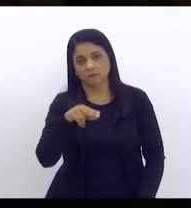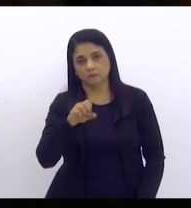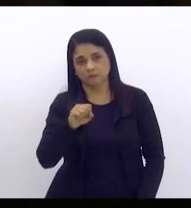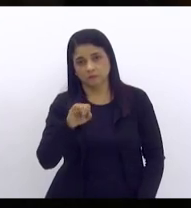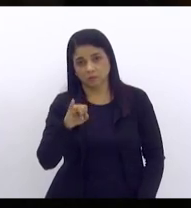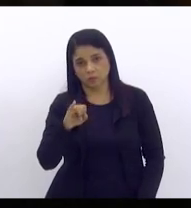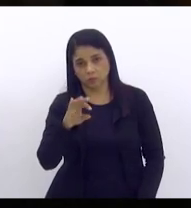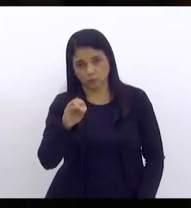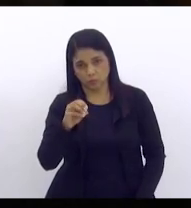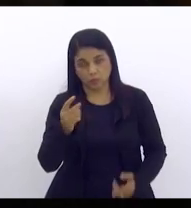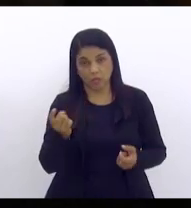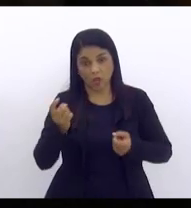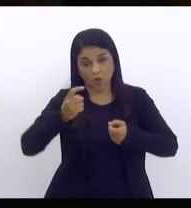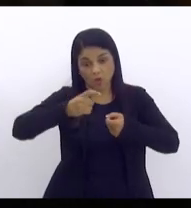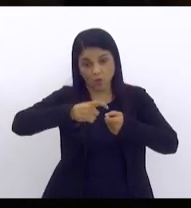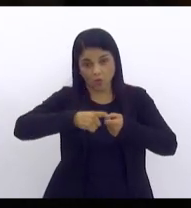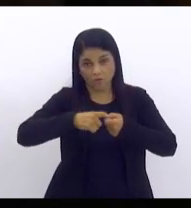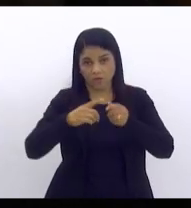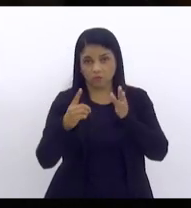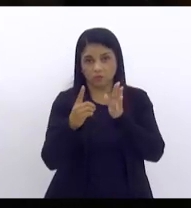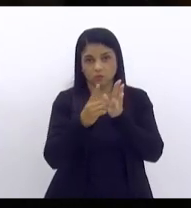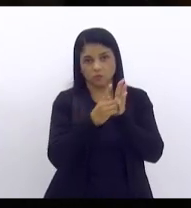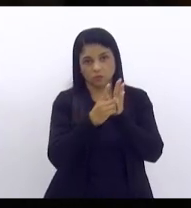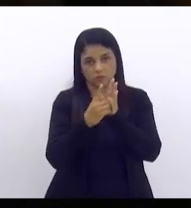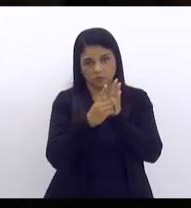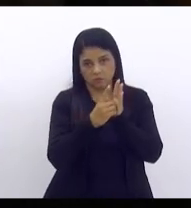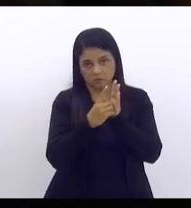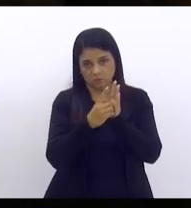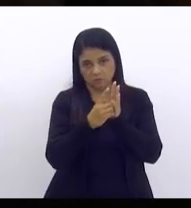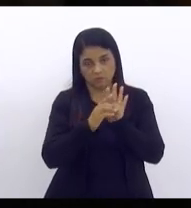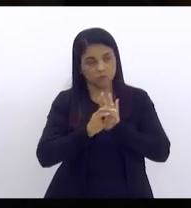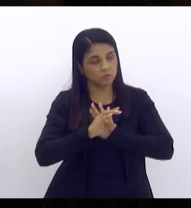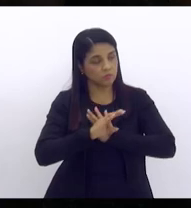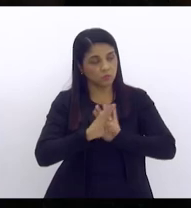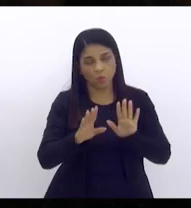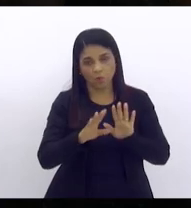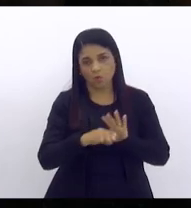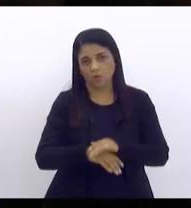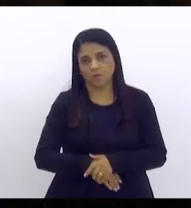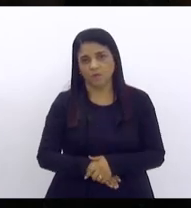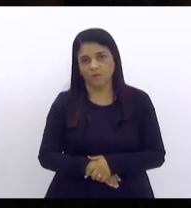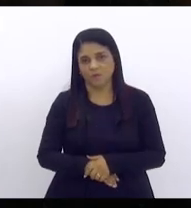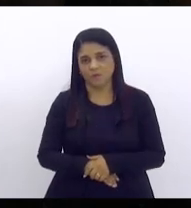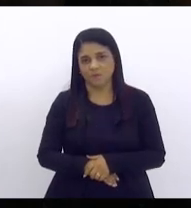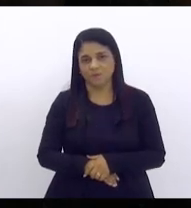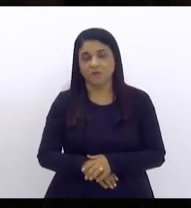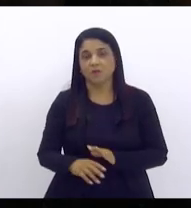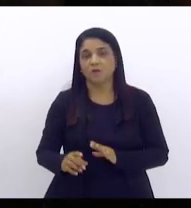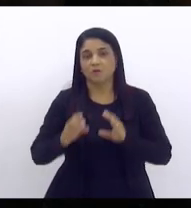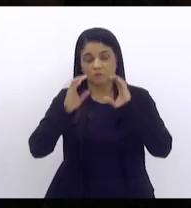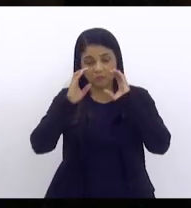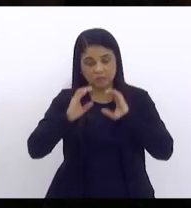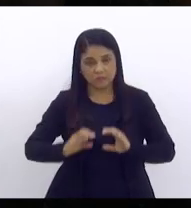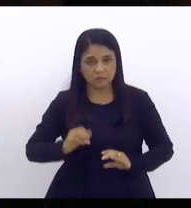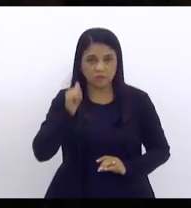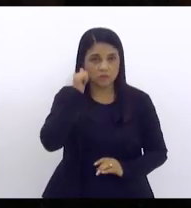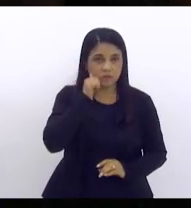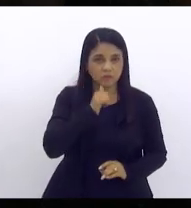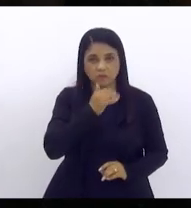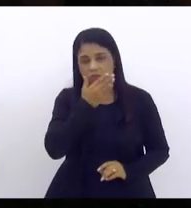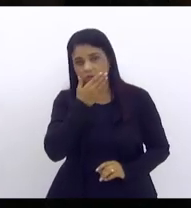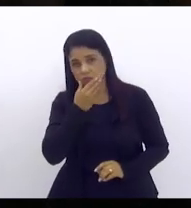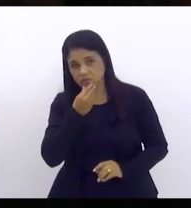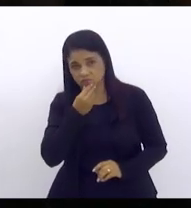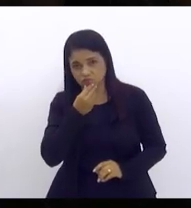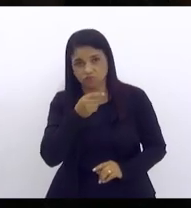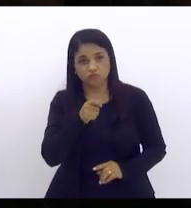o DETRAN. Só e somente isso. Um cidadão, uma cidadã, que